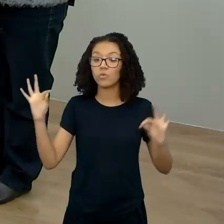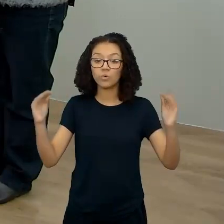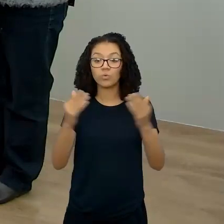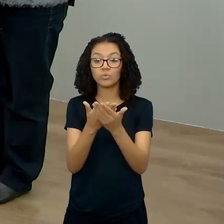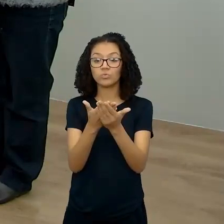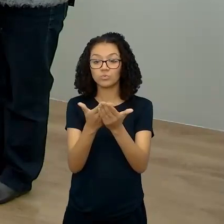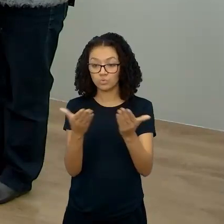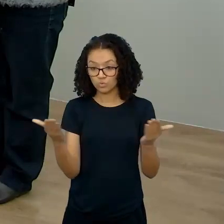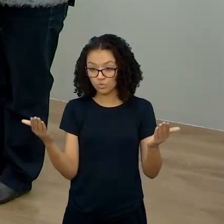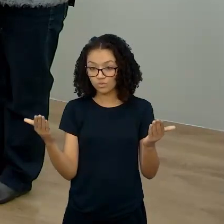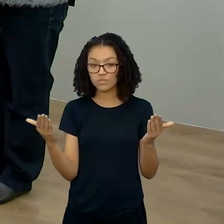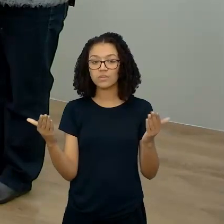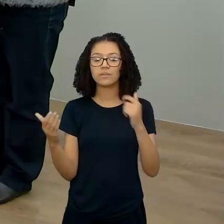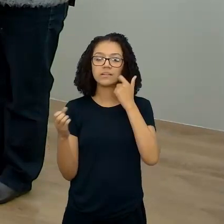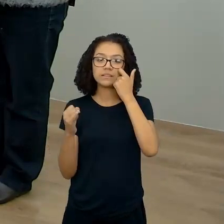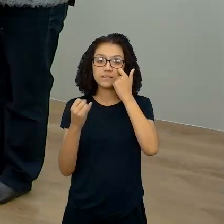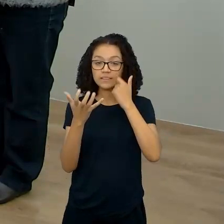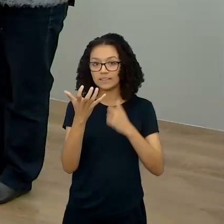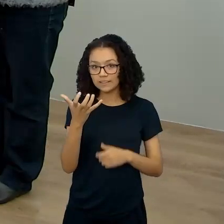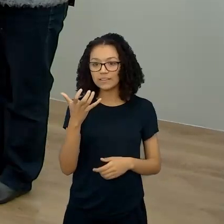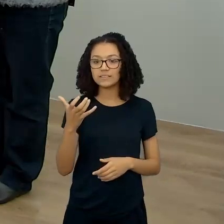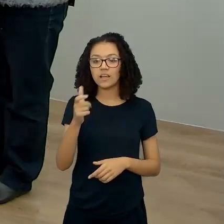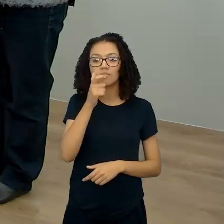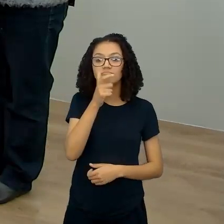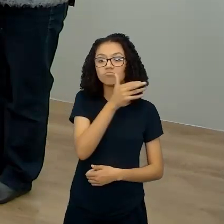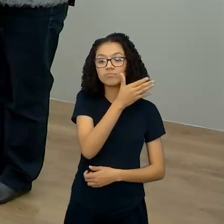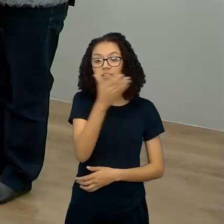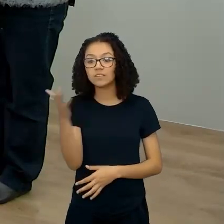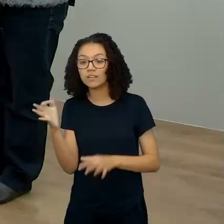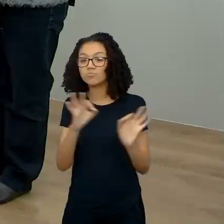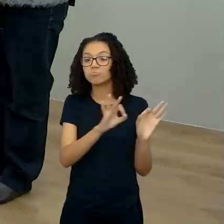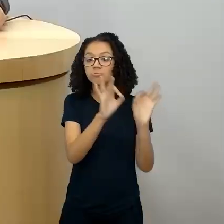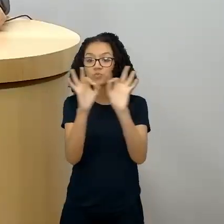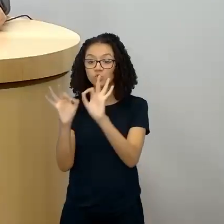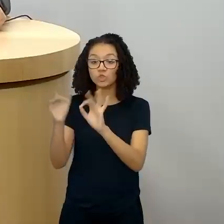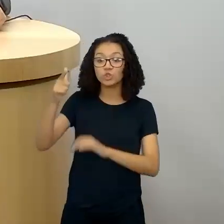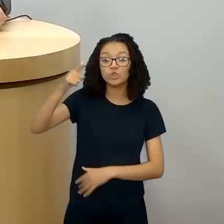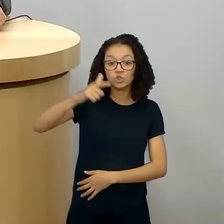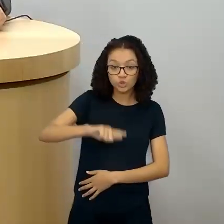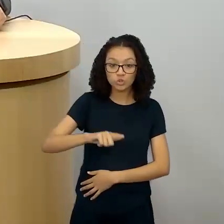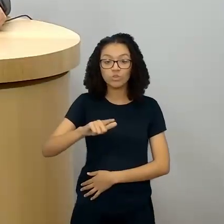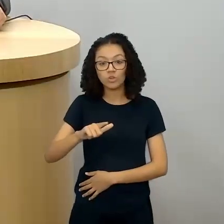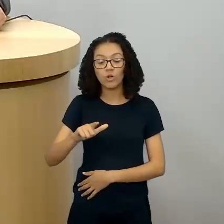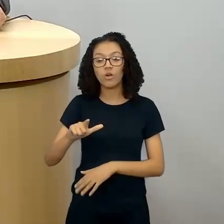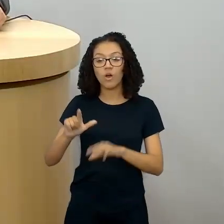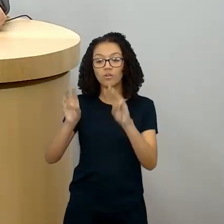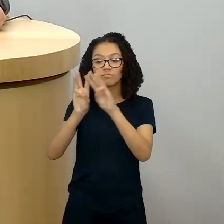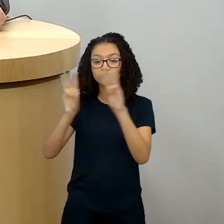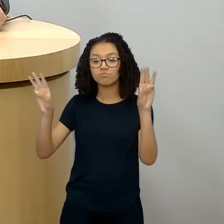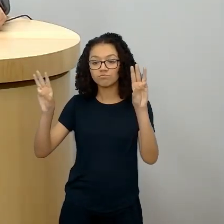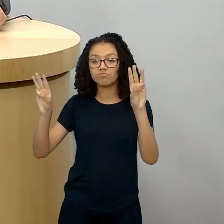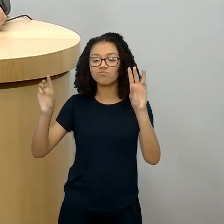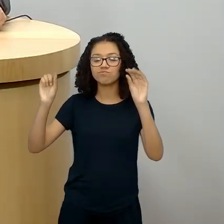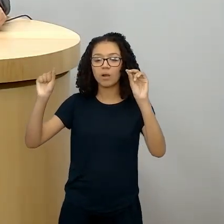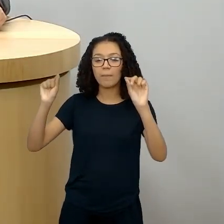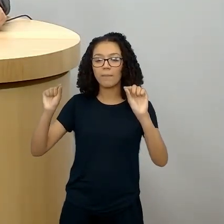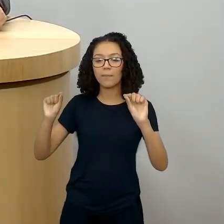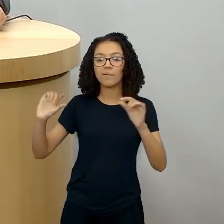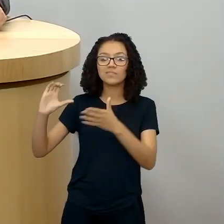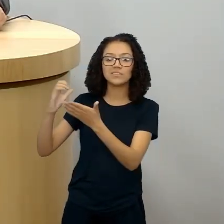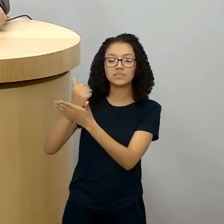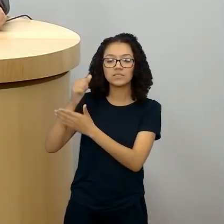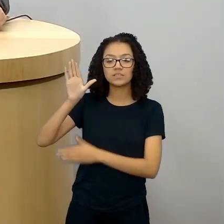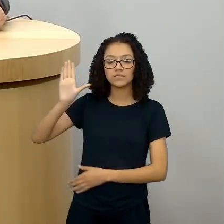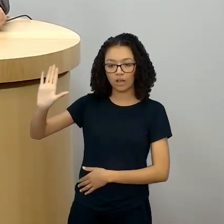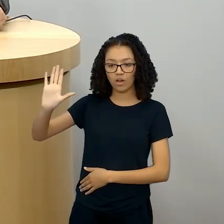de se você quiser assistir novamente, se você quiser ver alguns dos outros materiais e os materiais que foram apresentados aqui, a gente